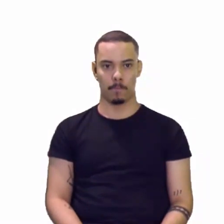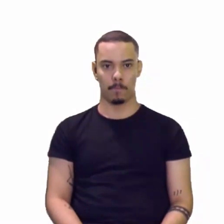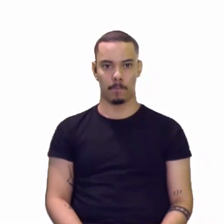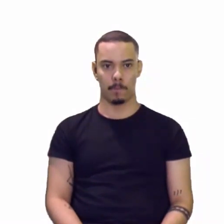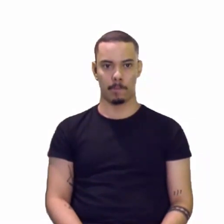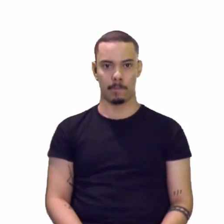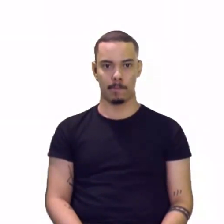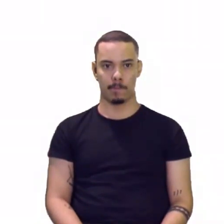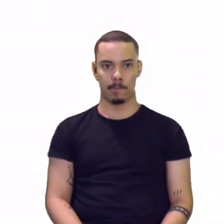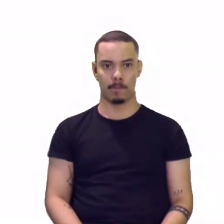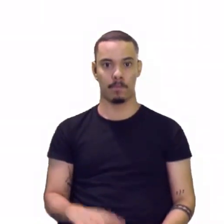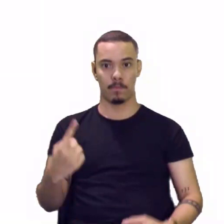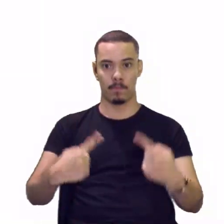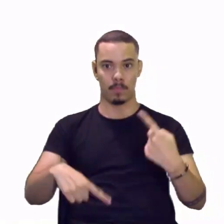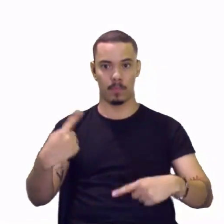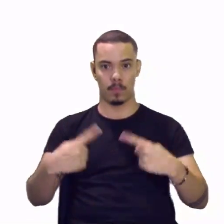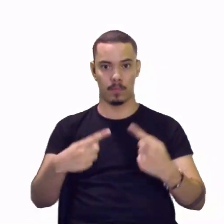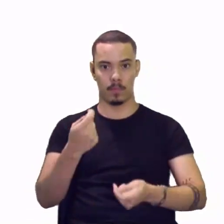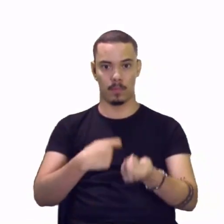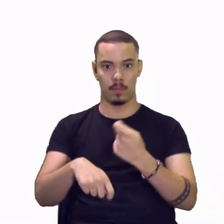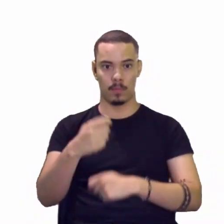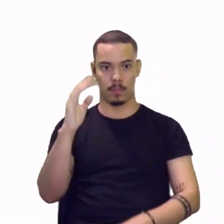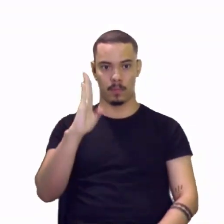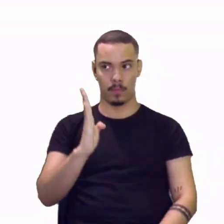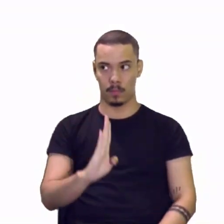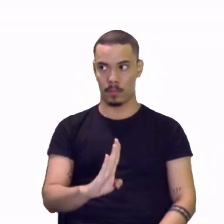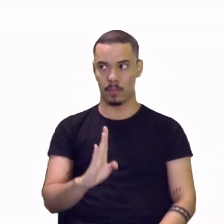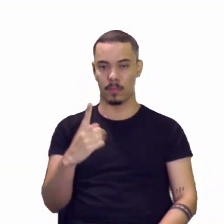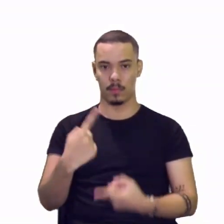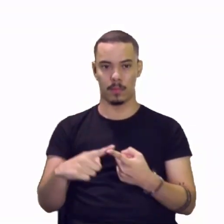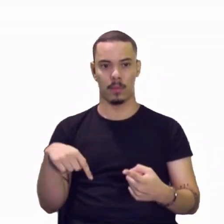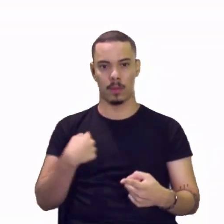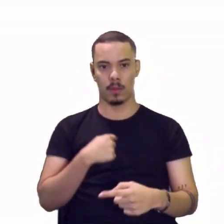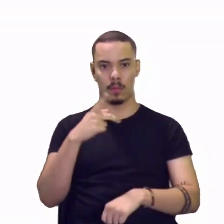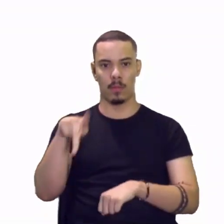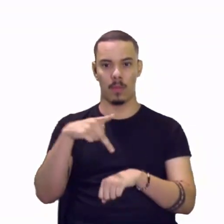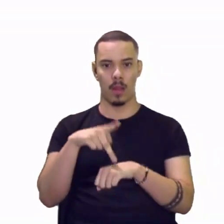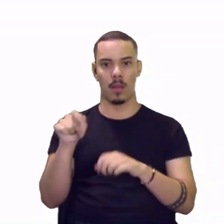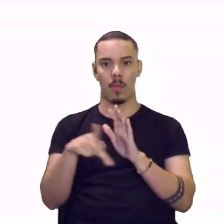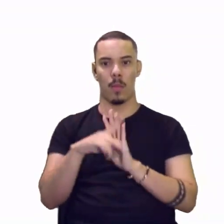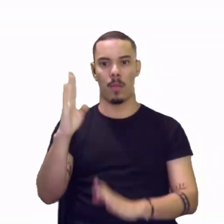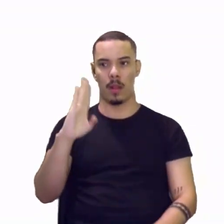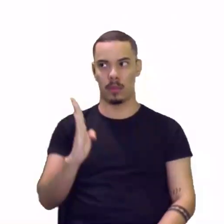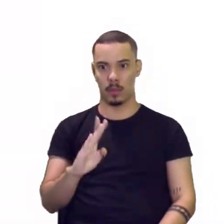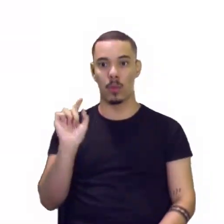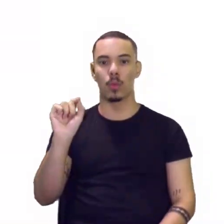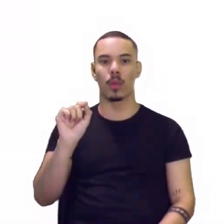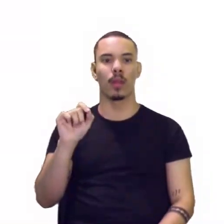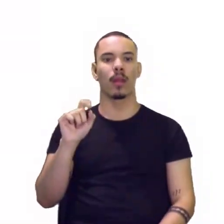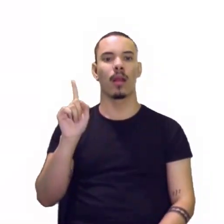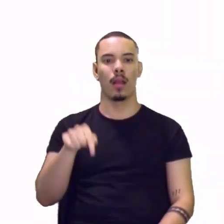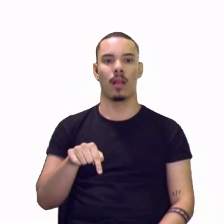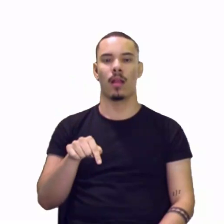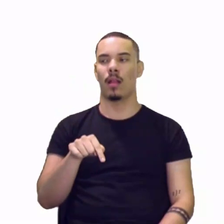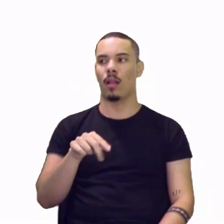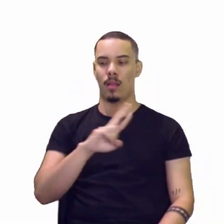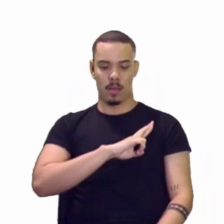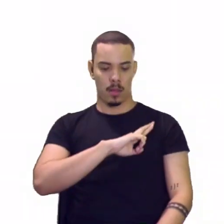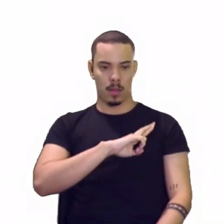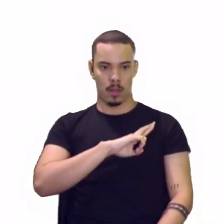Organização política administrativa do nosso Brasil. O nosso país, ele é uma república. Ele é uma